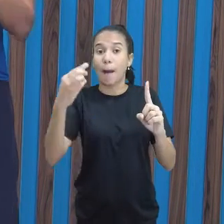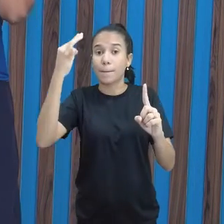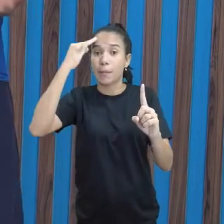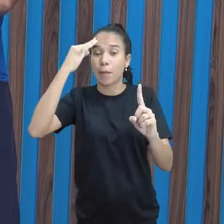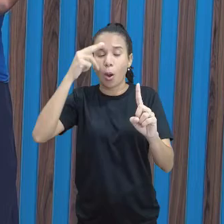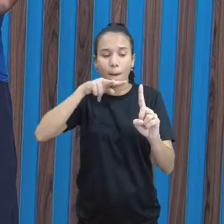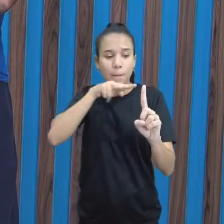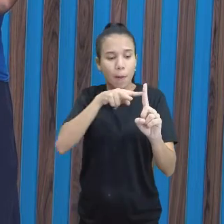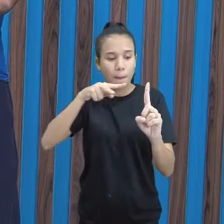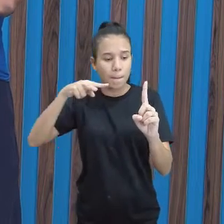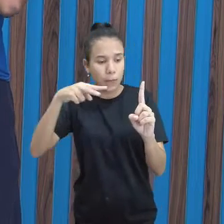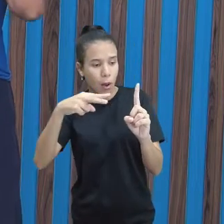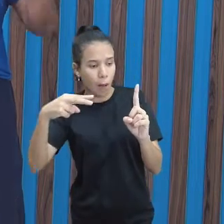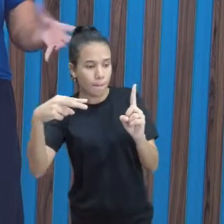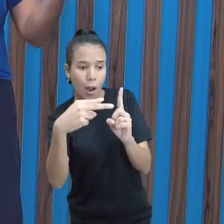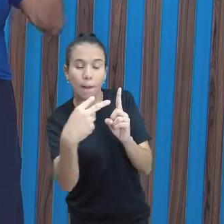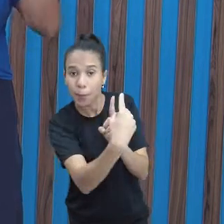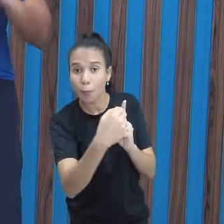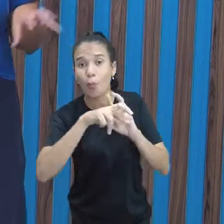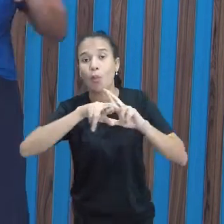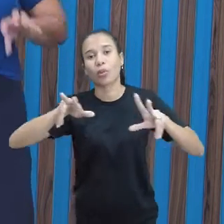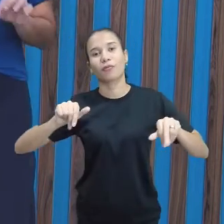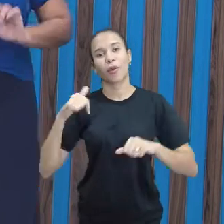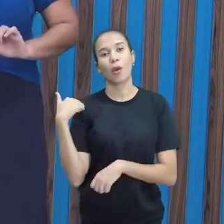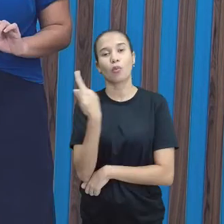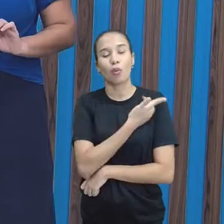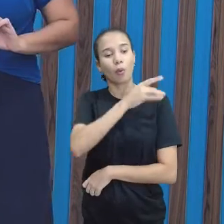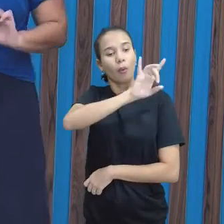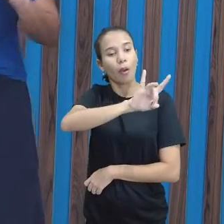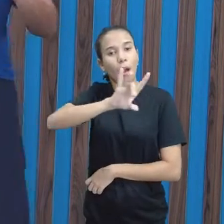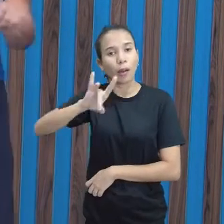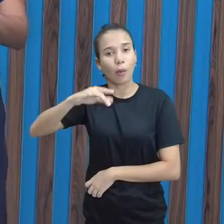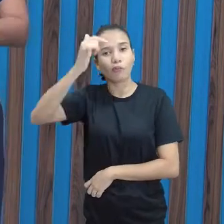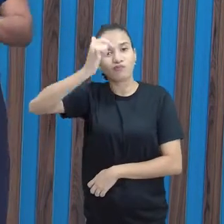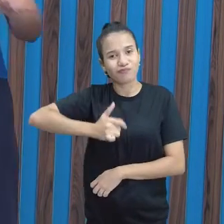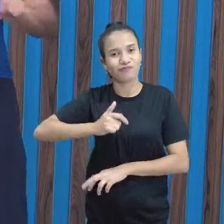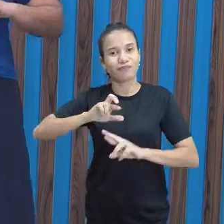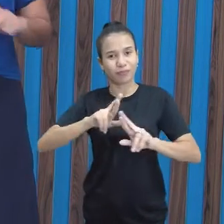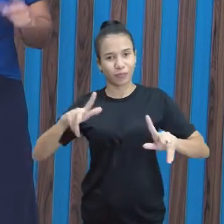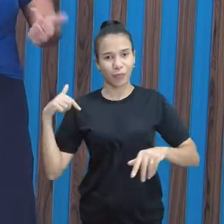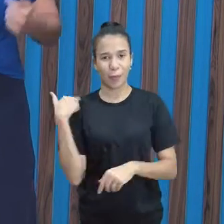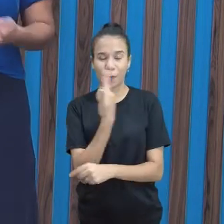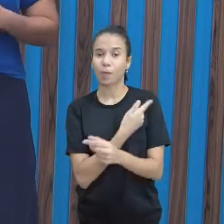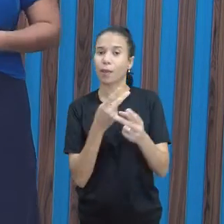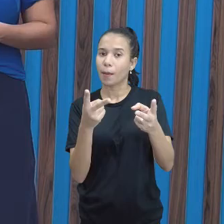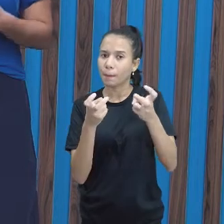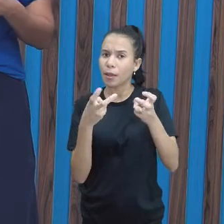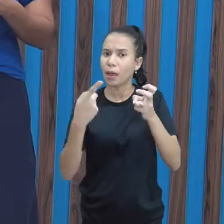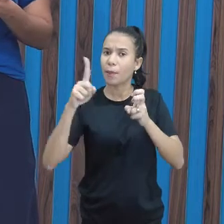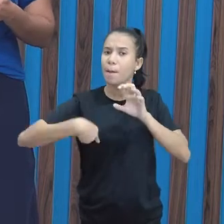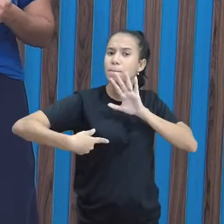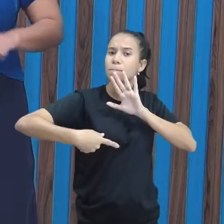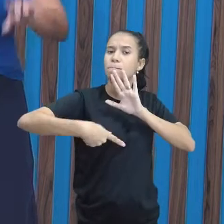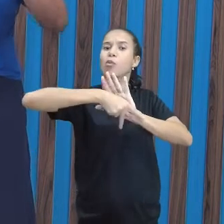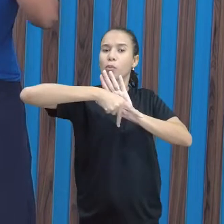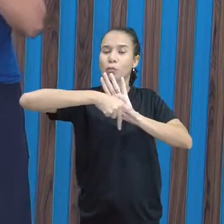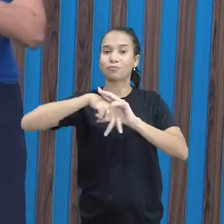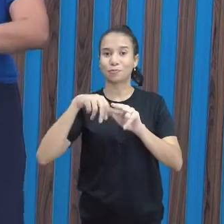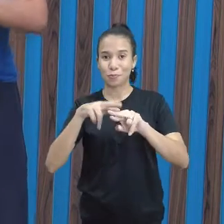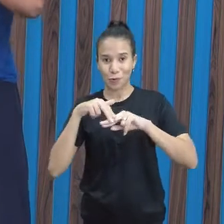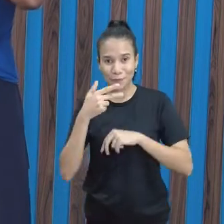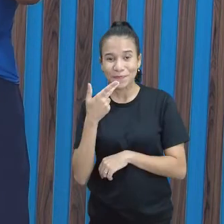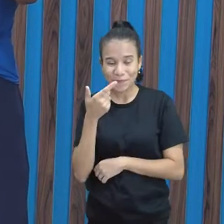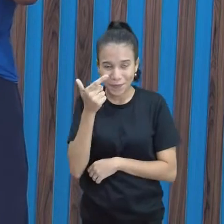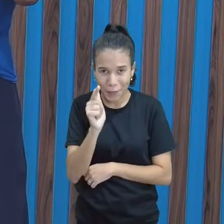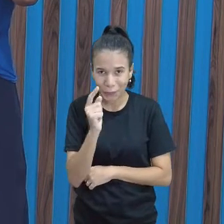memórias vão ser individuais. Por quê? Porque nós somos individuais. E o que a gente percebe é muito próprio. E aí eu vou dizer